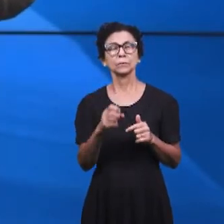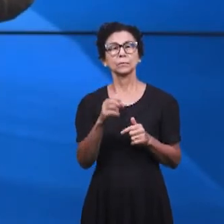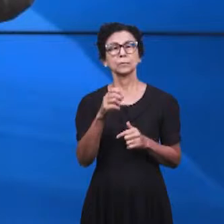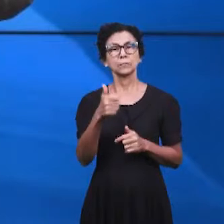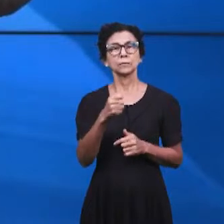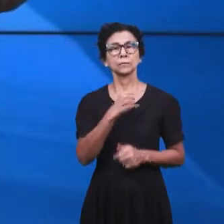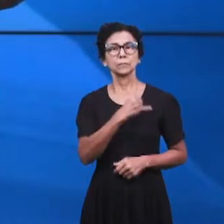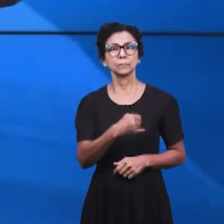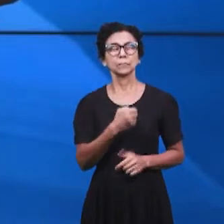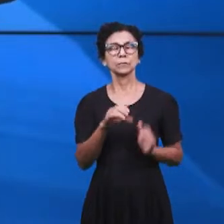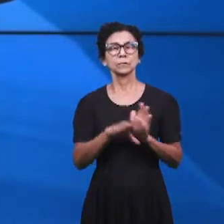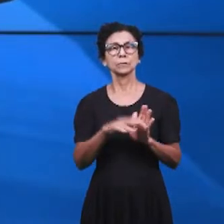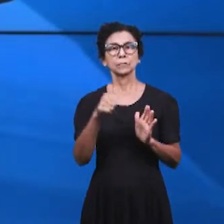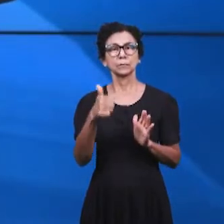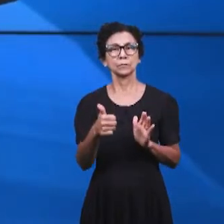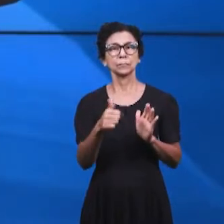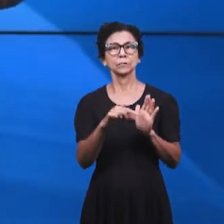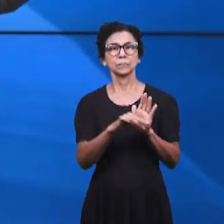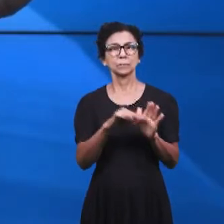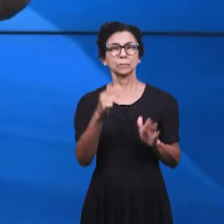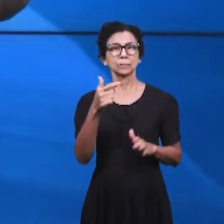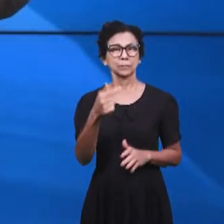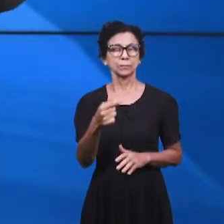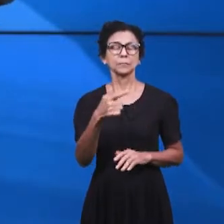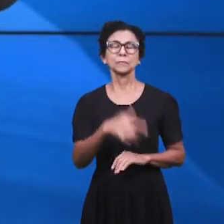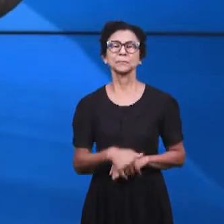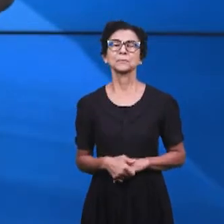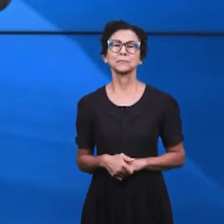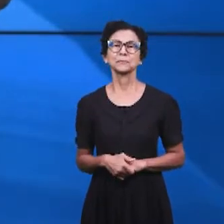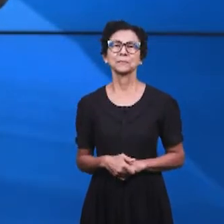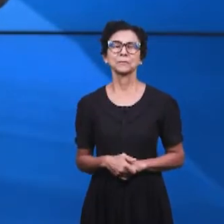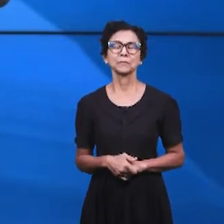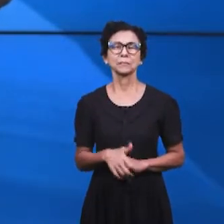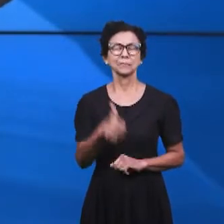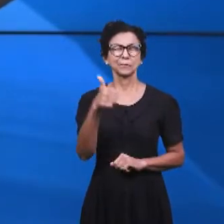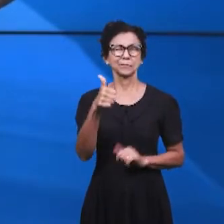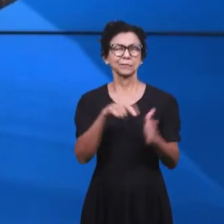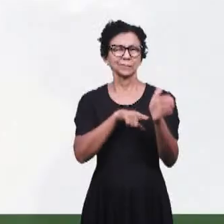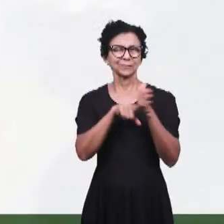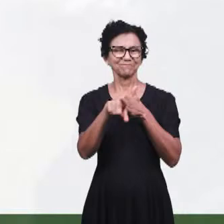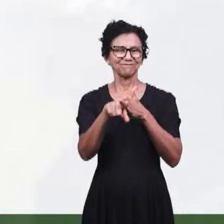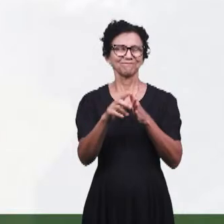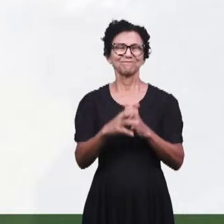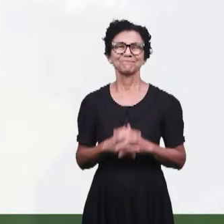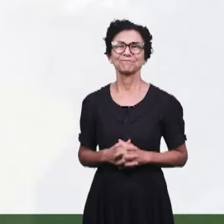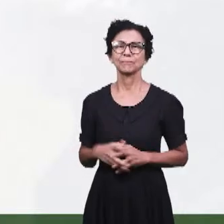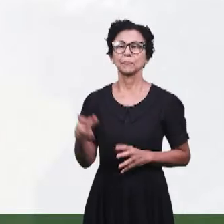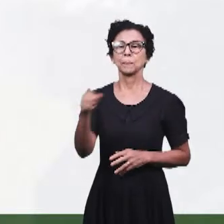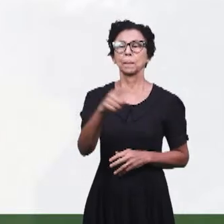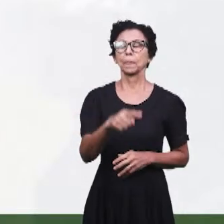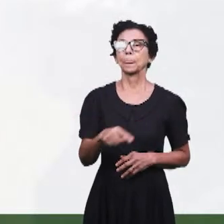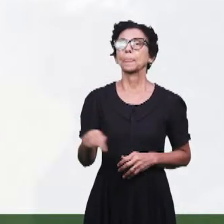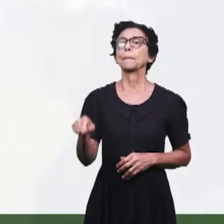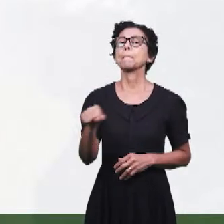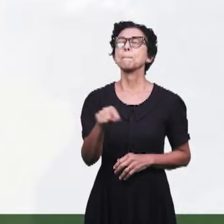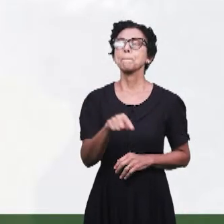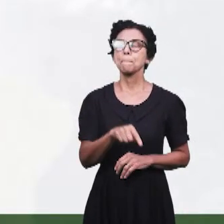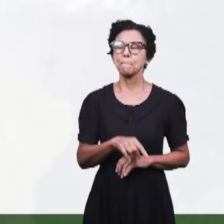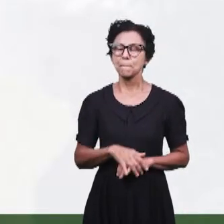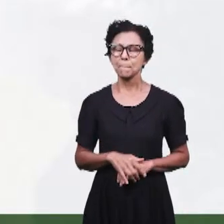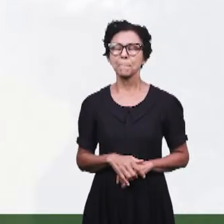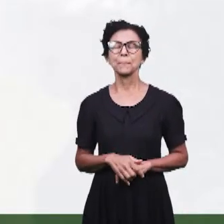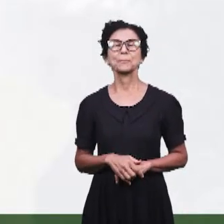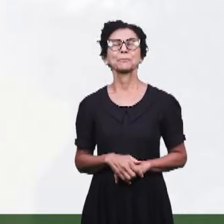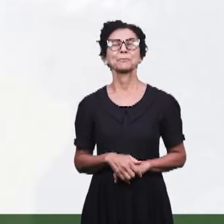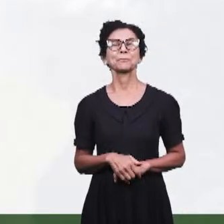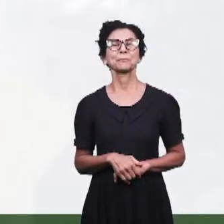João, capítulo 1, verso de número 7. Vamos então à primeira pergunta. É uma pergunta para todos, para todas as